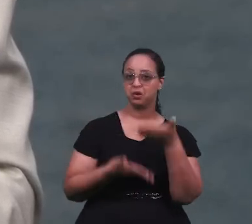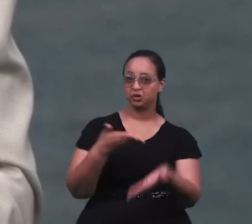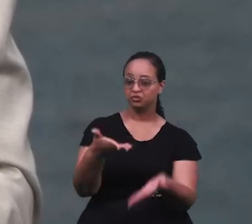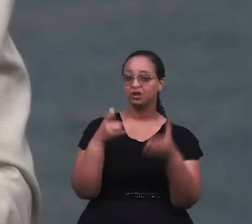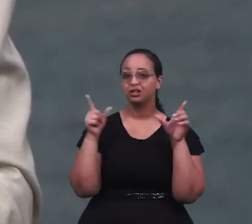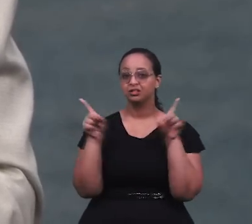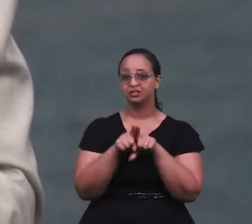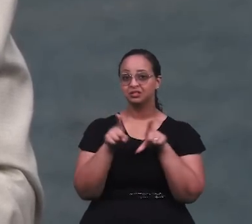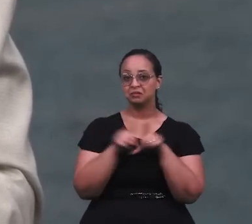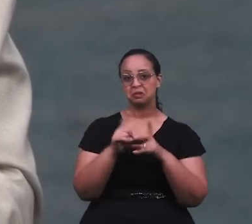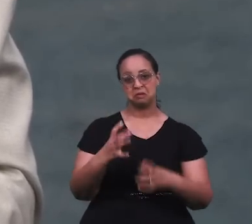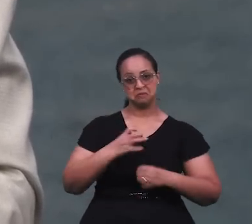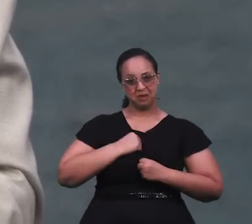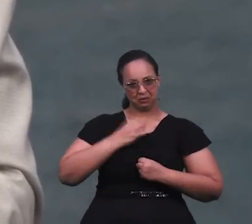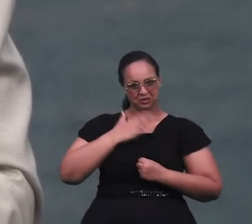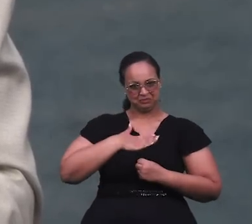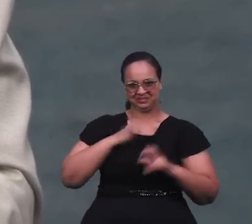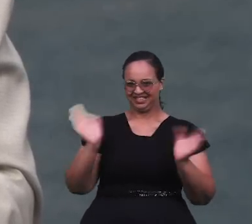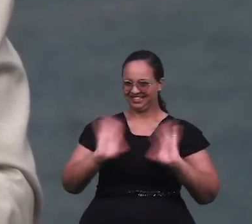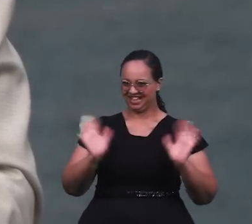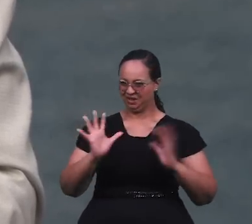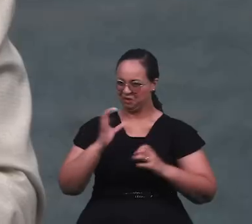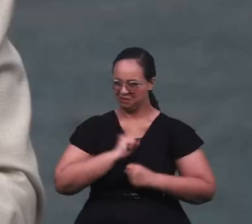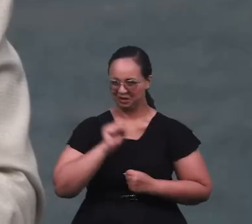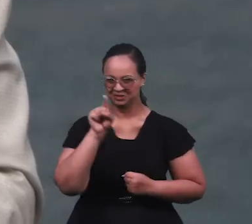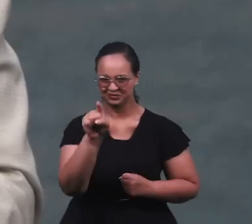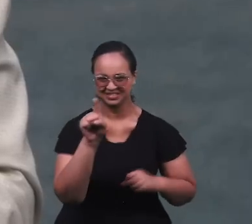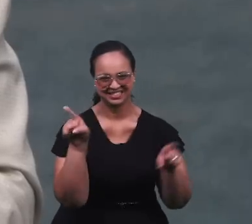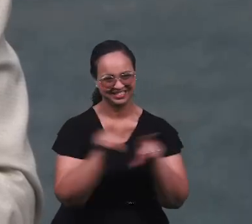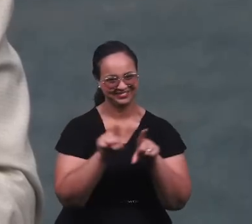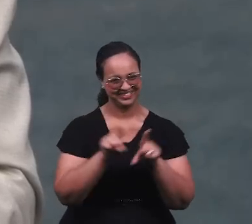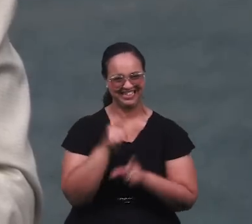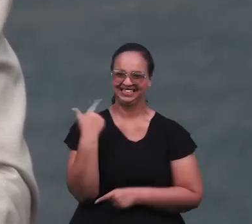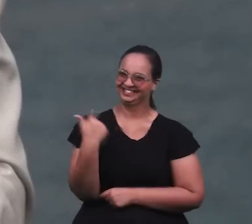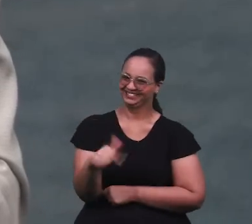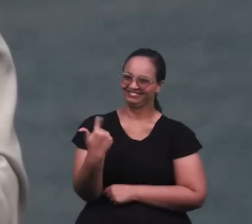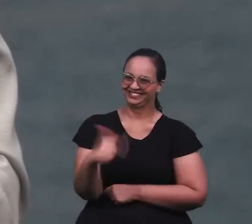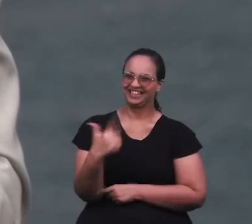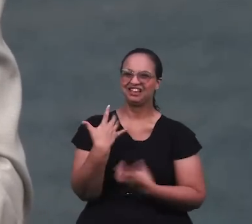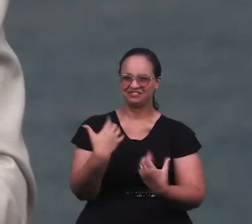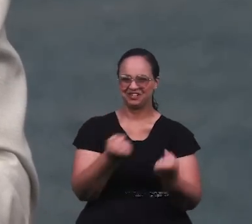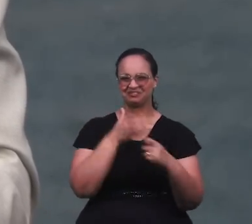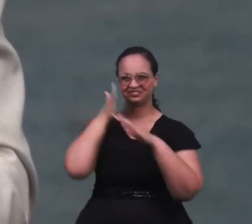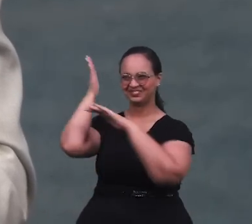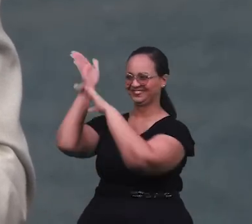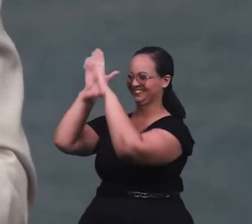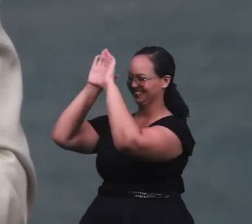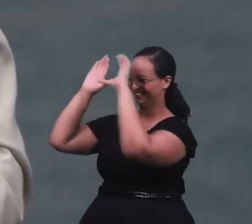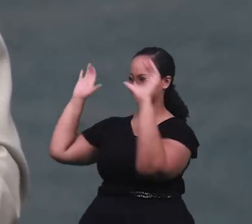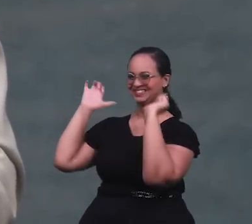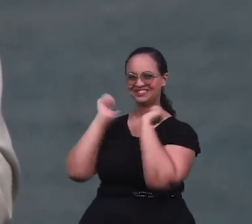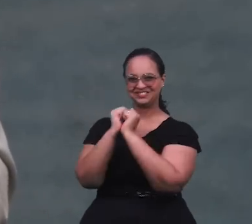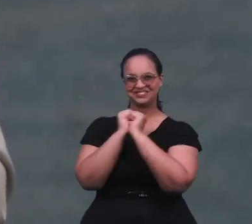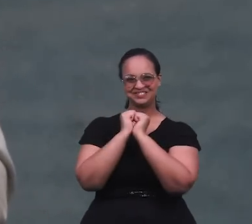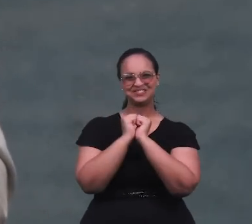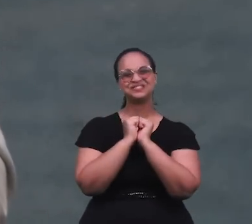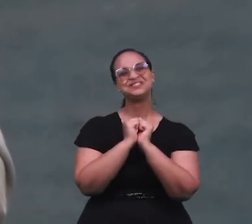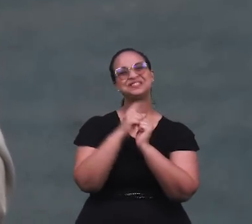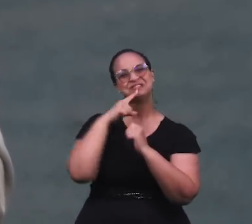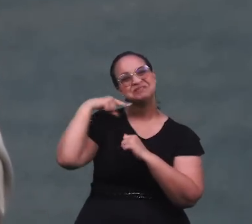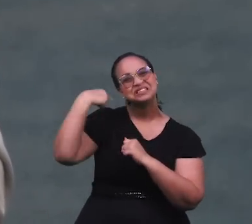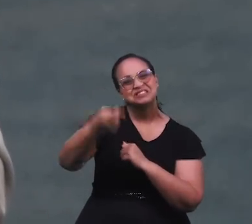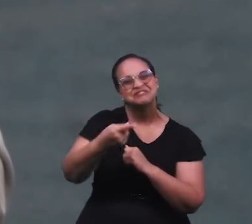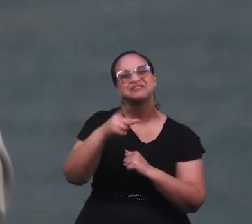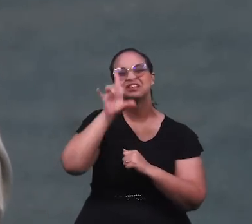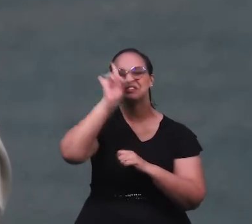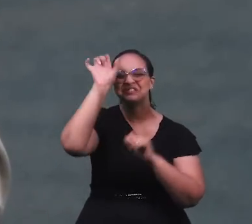compartilhar. Não tenha mágoa de mim, tá certo? Porque eu também não tenho de você. Nós vamos pro céu juntos, tá bom? Semana que vem, se Deus quiser, a